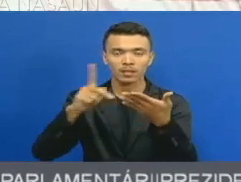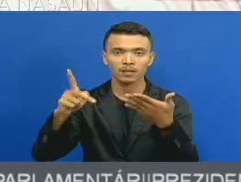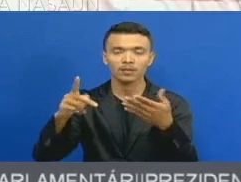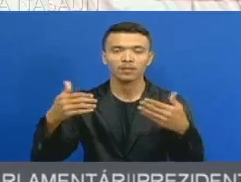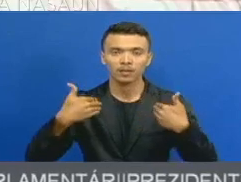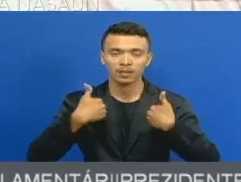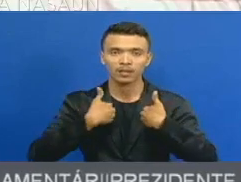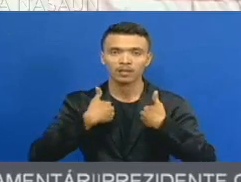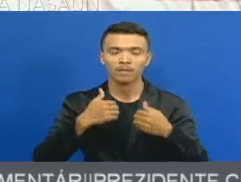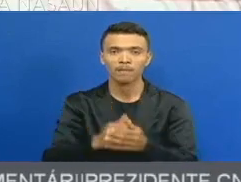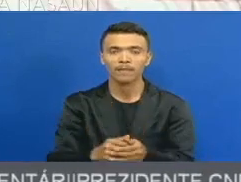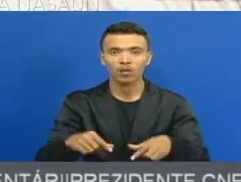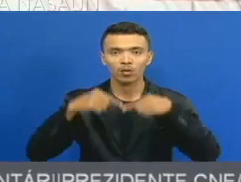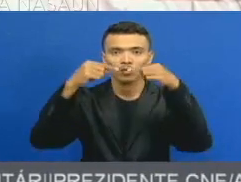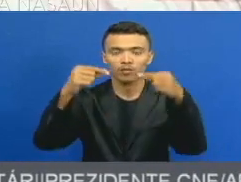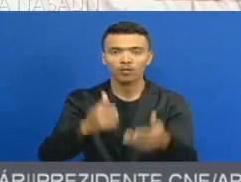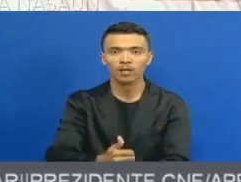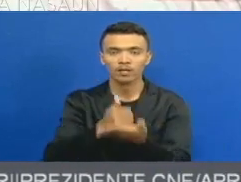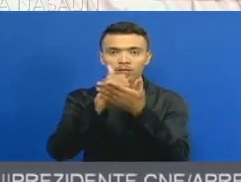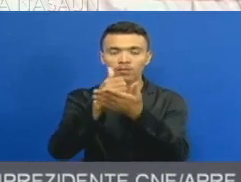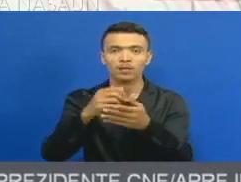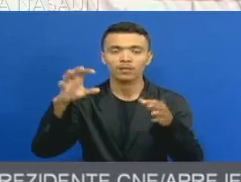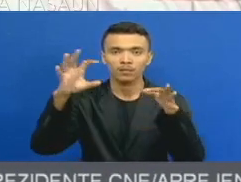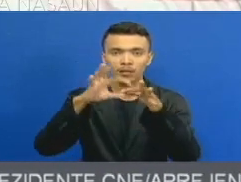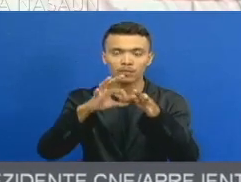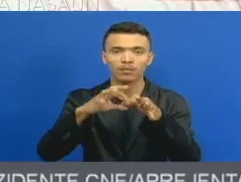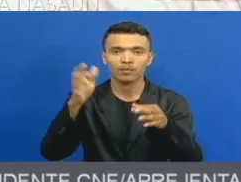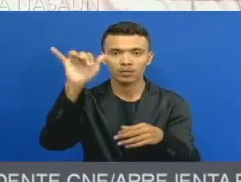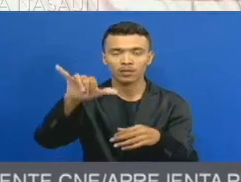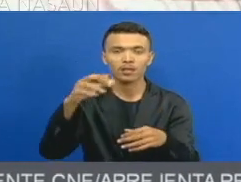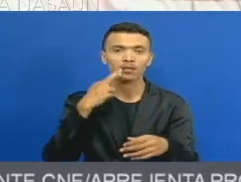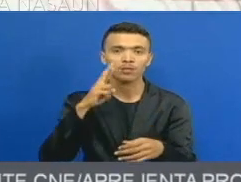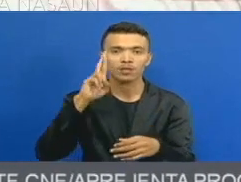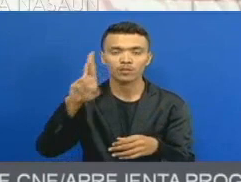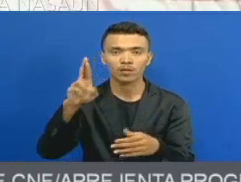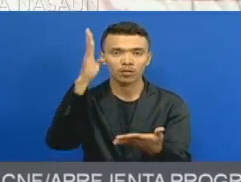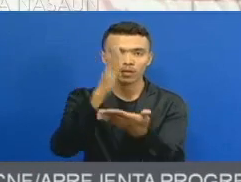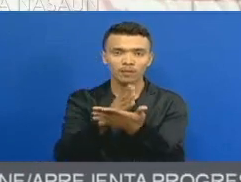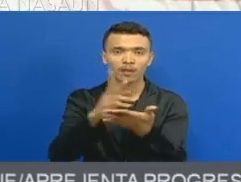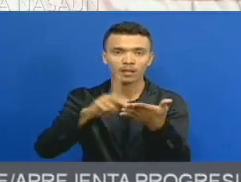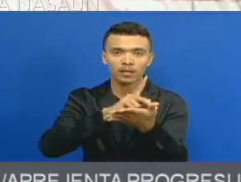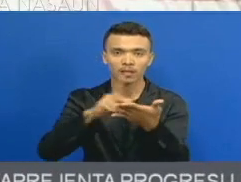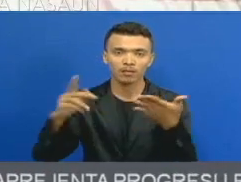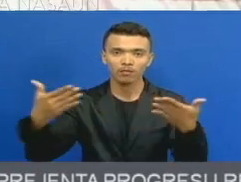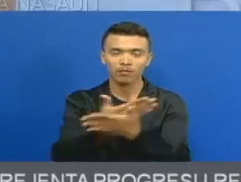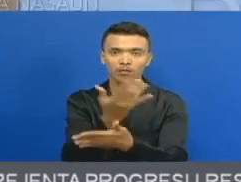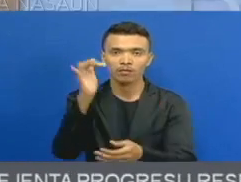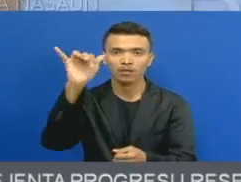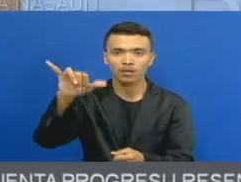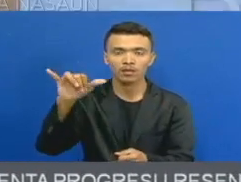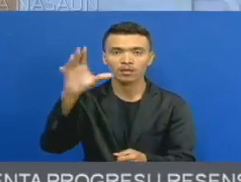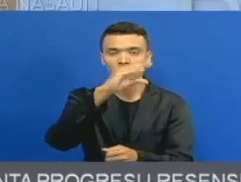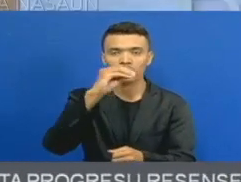nebe ia. O de foc vidba amine oficial sira atu responde no combate crime fon sira no